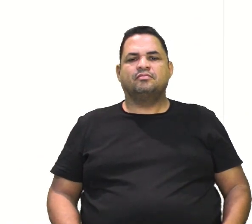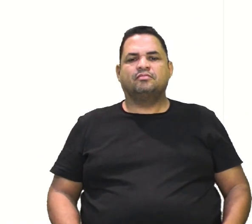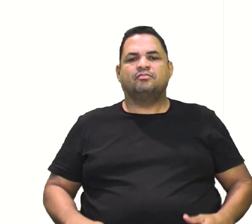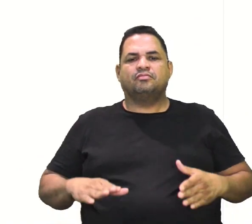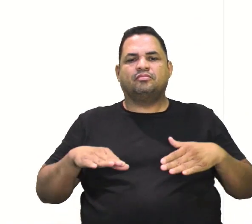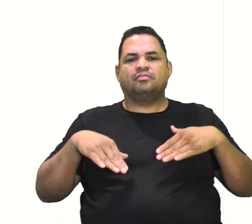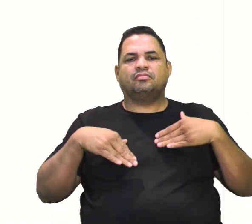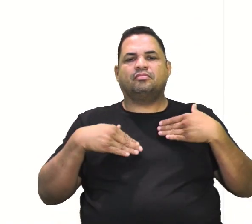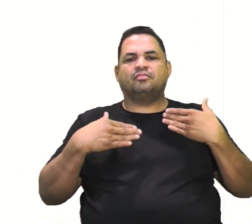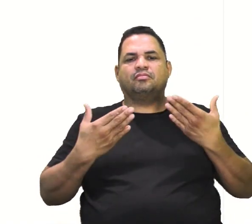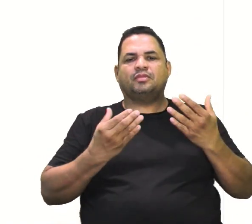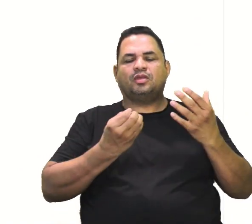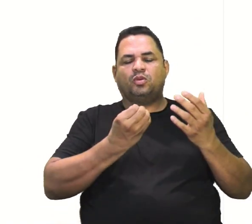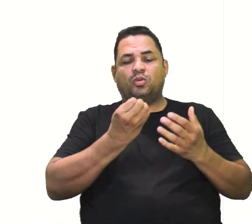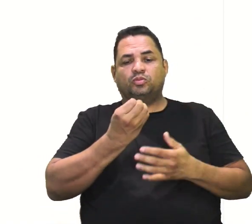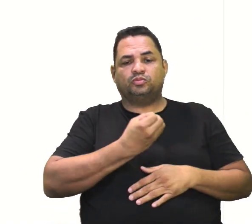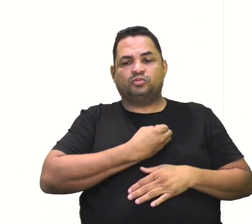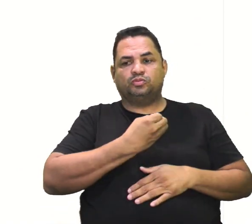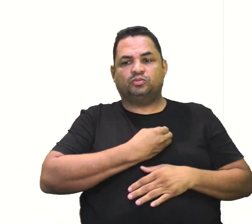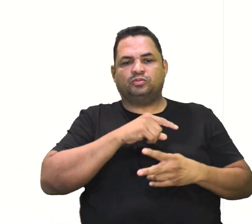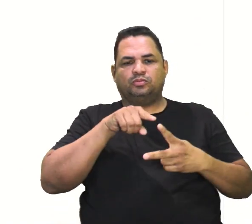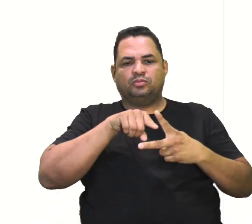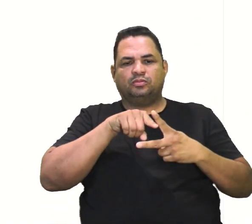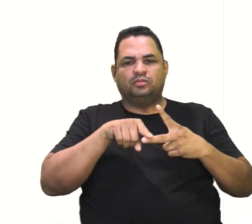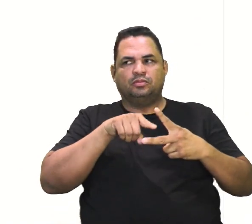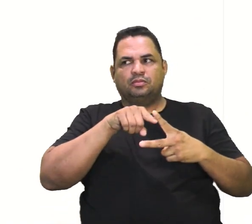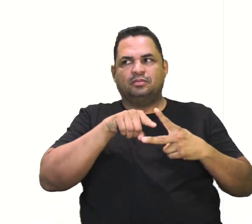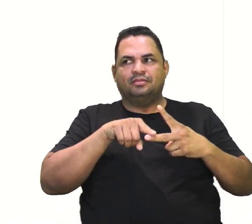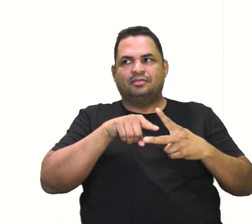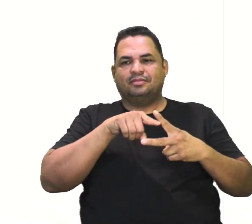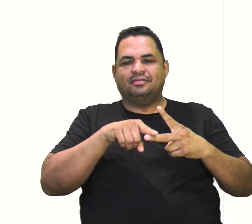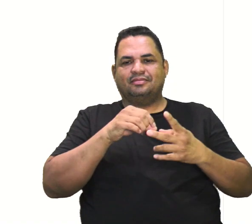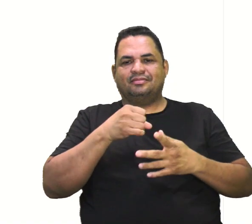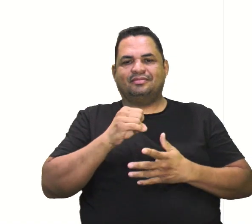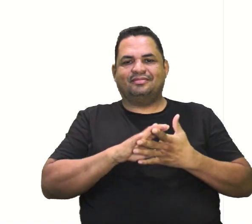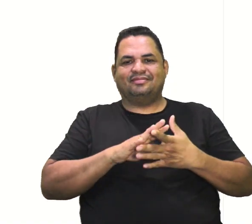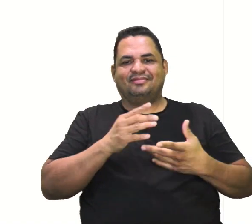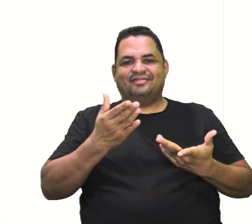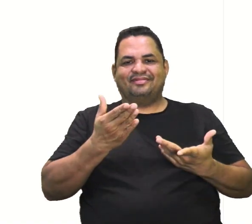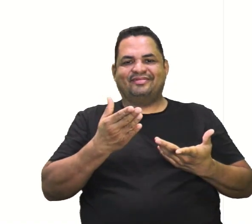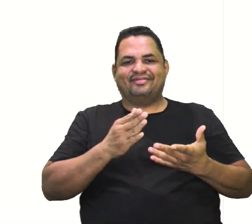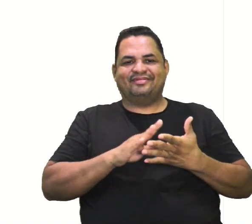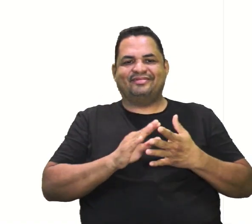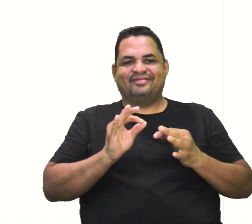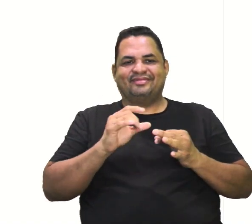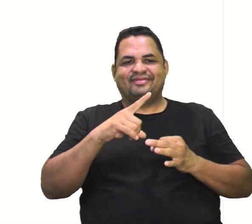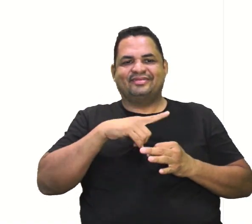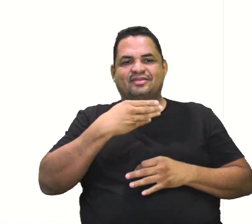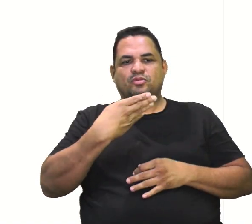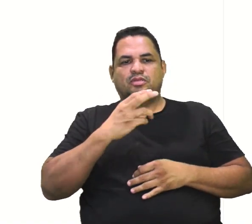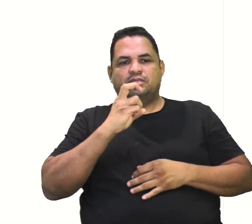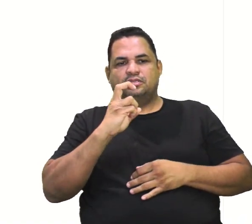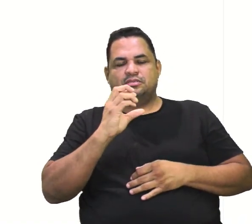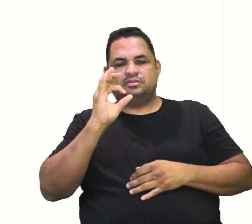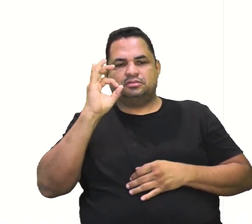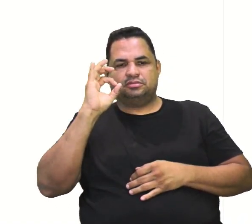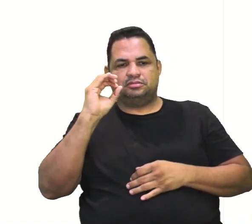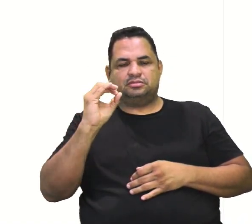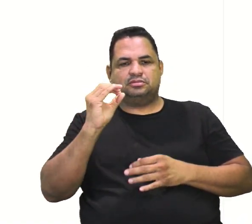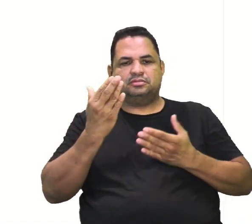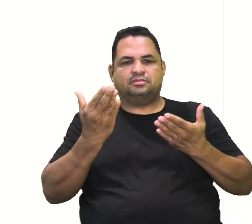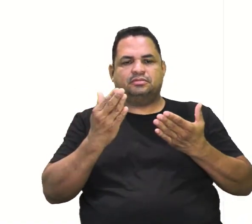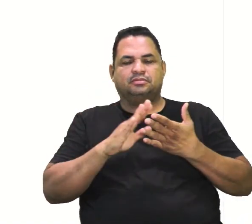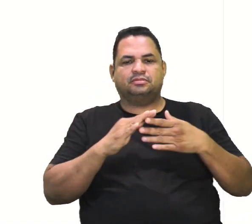qual é o coeficiente angular de um ângulo que mede 45